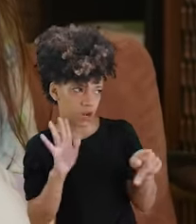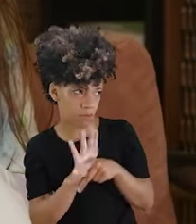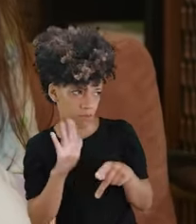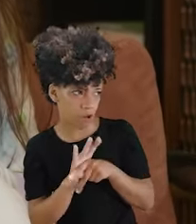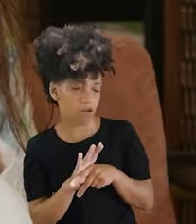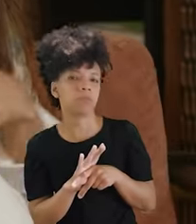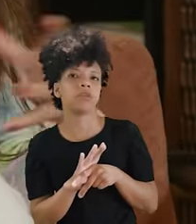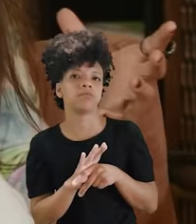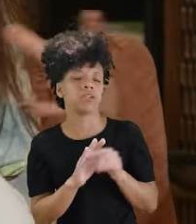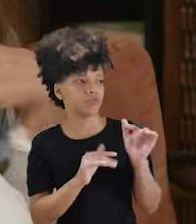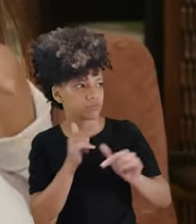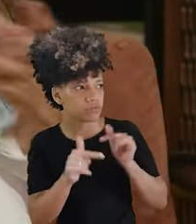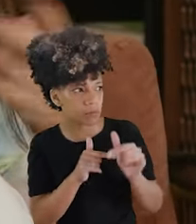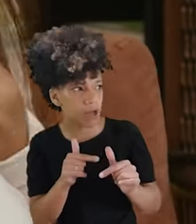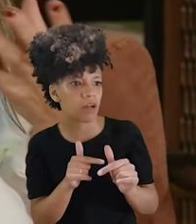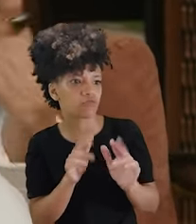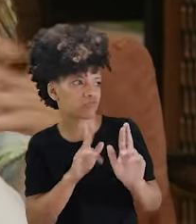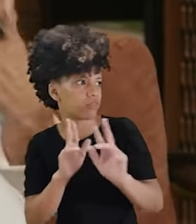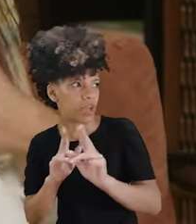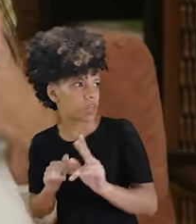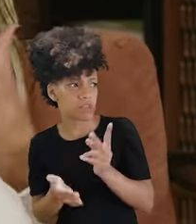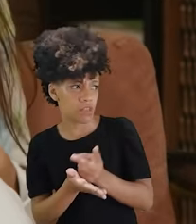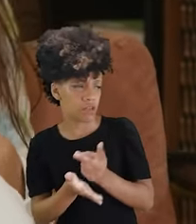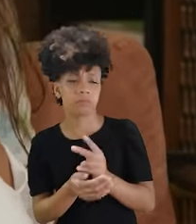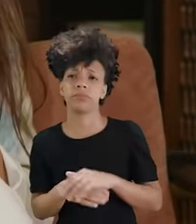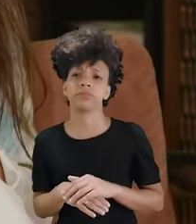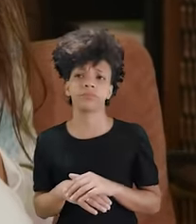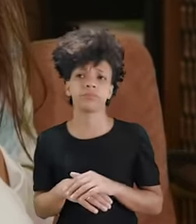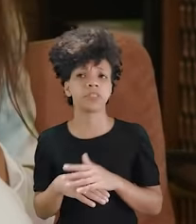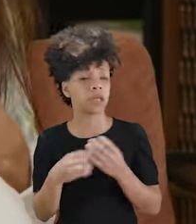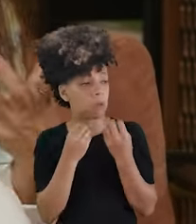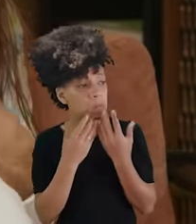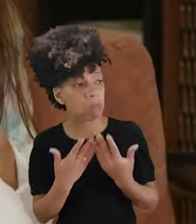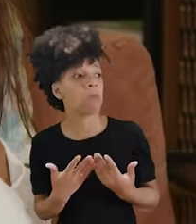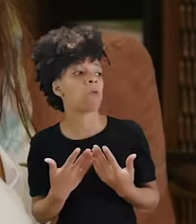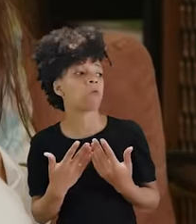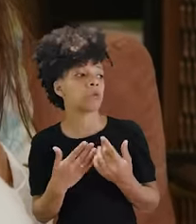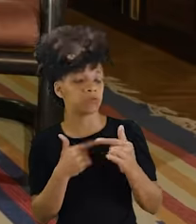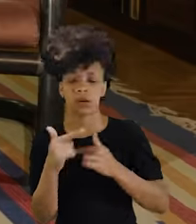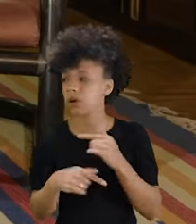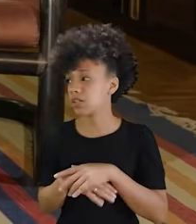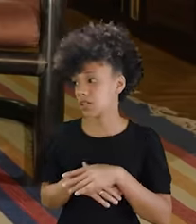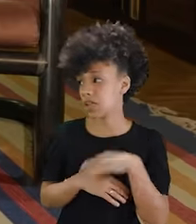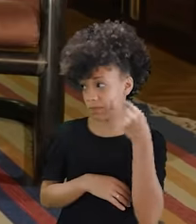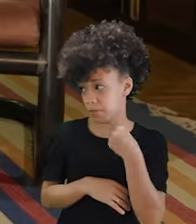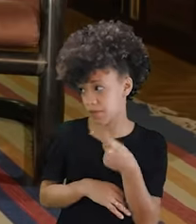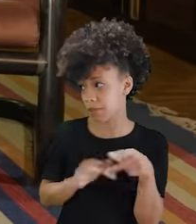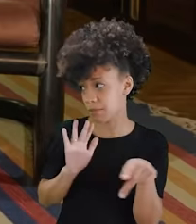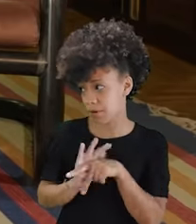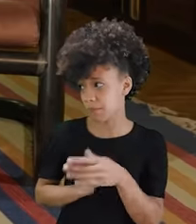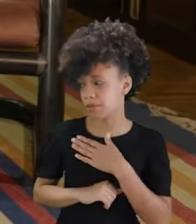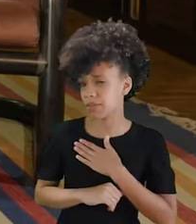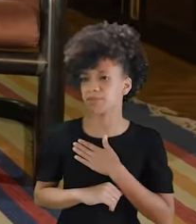na cultura deles de trabalhos incomuns em Thriller e são muito talentosos Vamos falar por